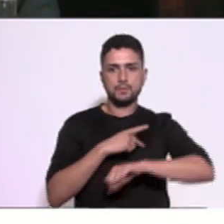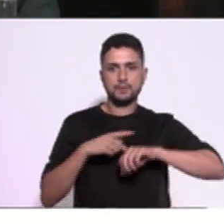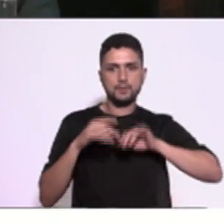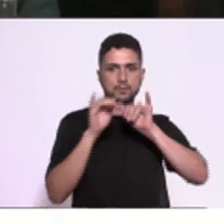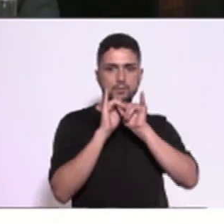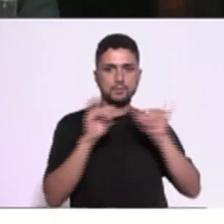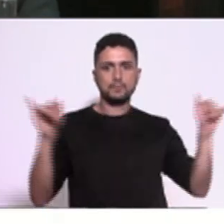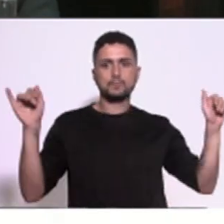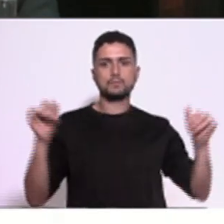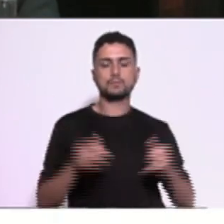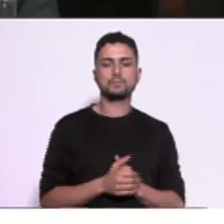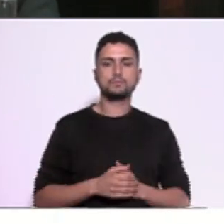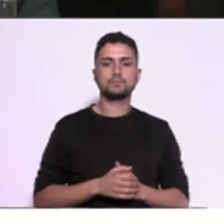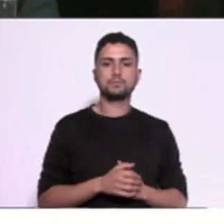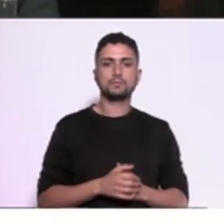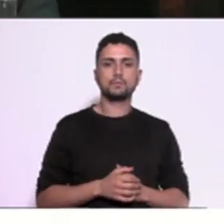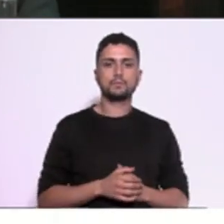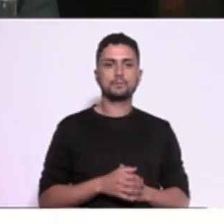dos conhecidos